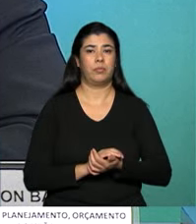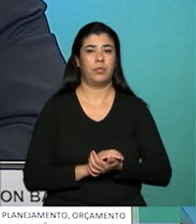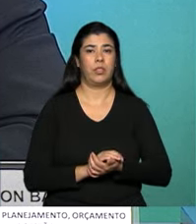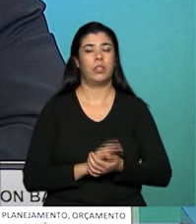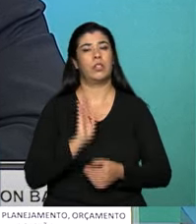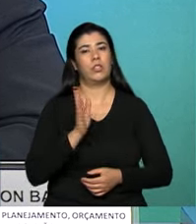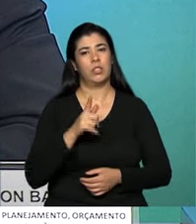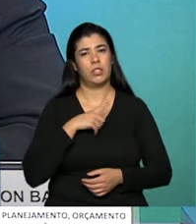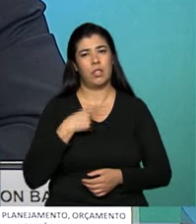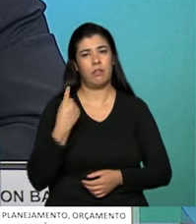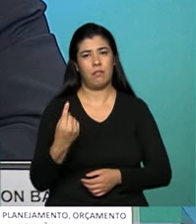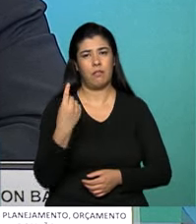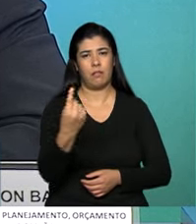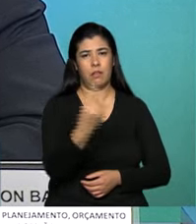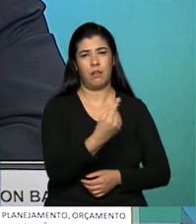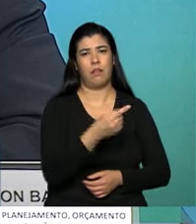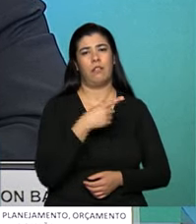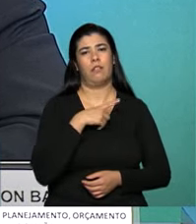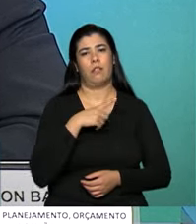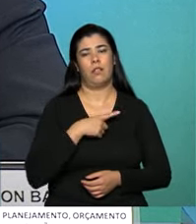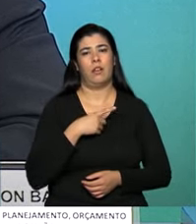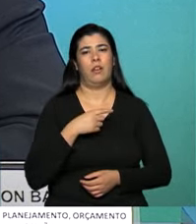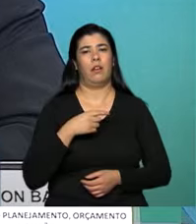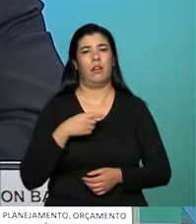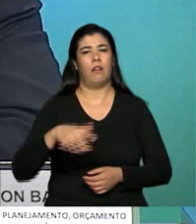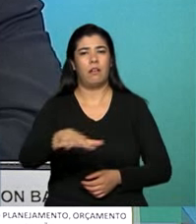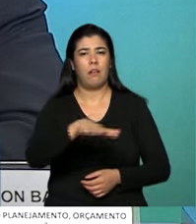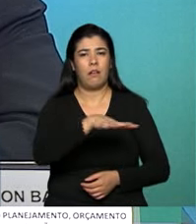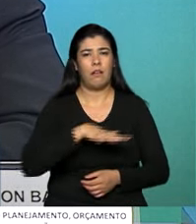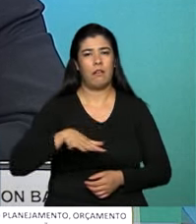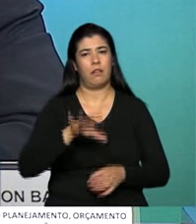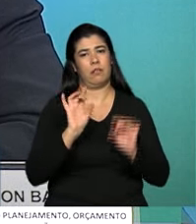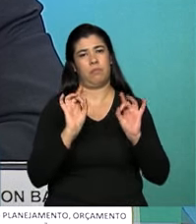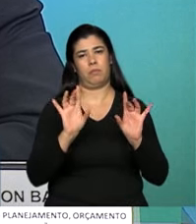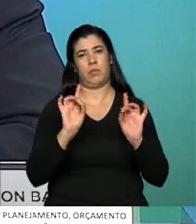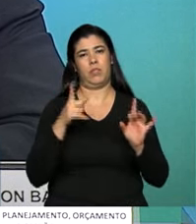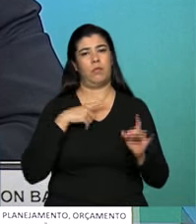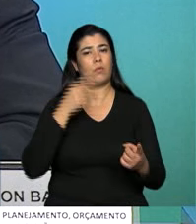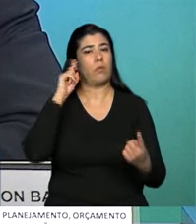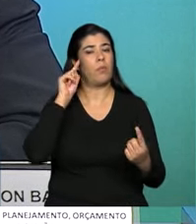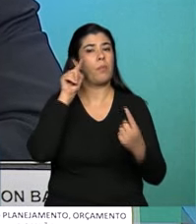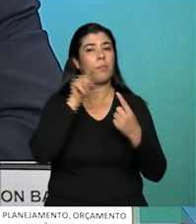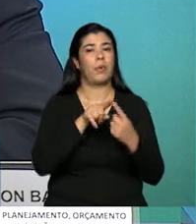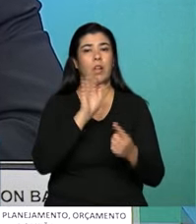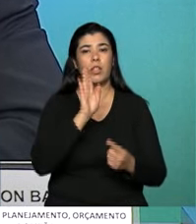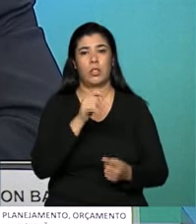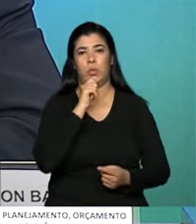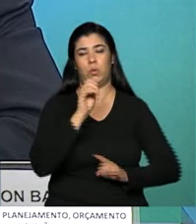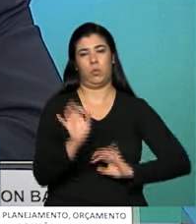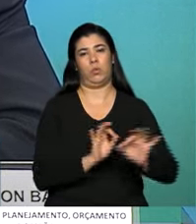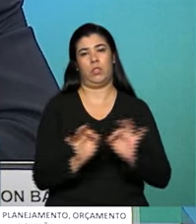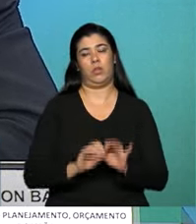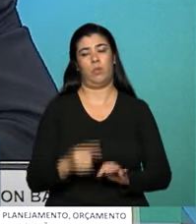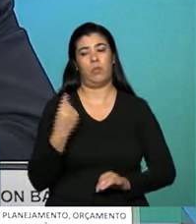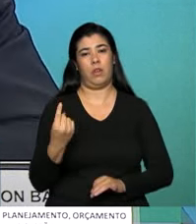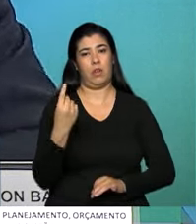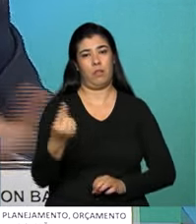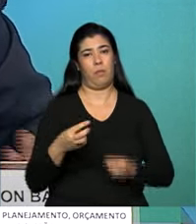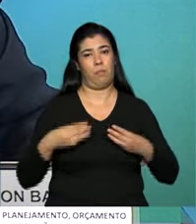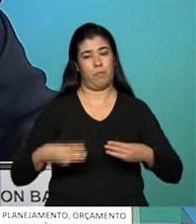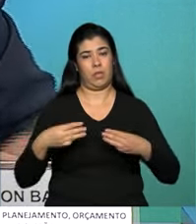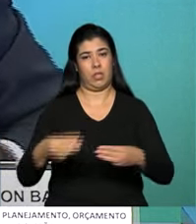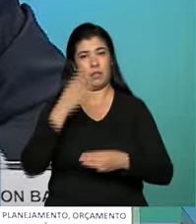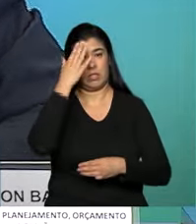como é muito específico de cada de cada de cada área isso não tem uma meta pré-definida isso vai cada Ministério sabe